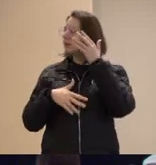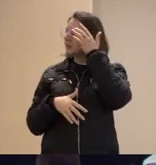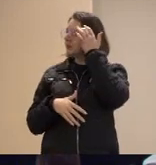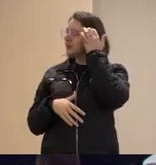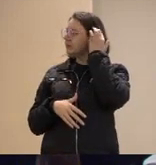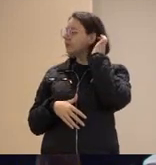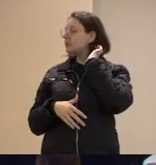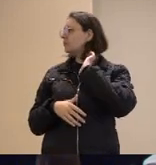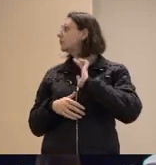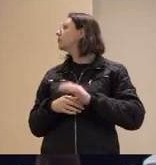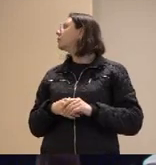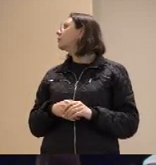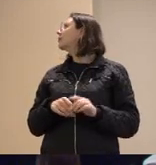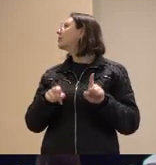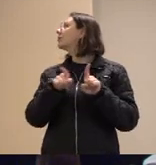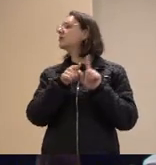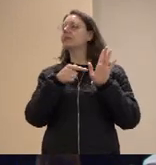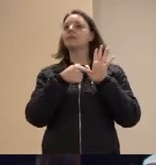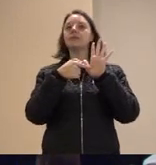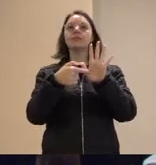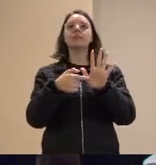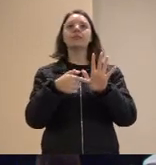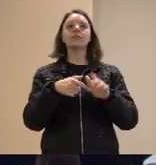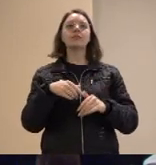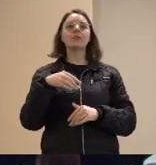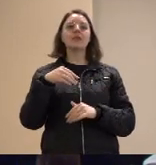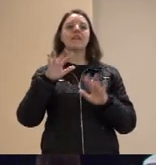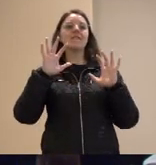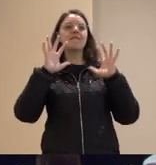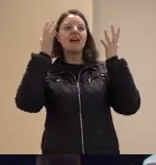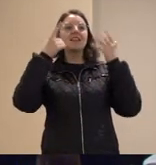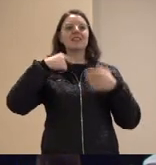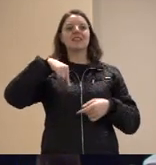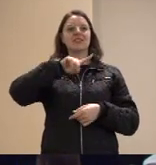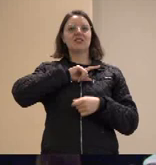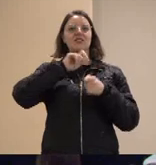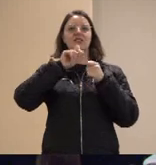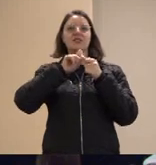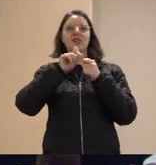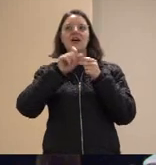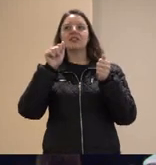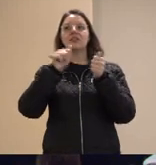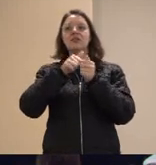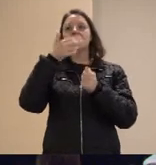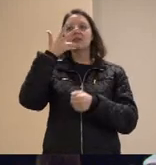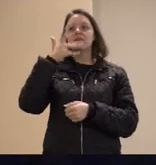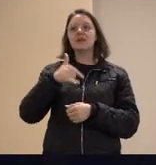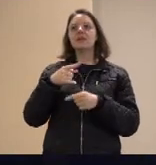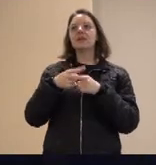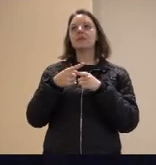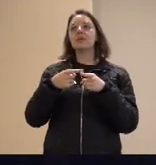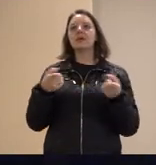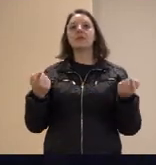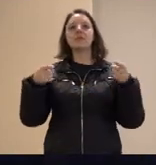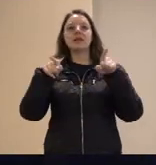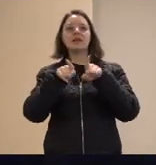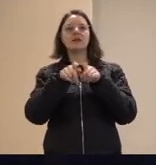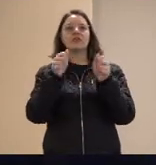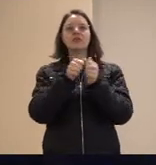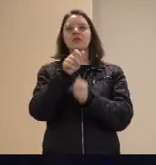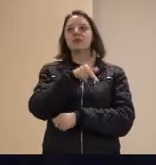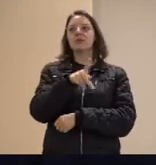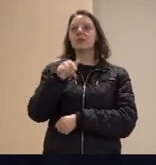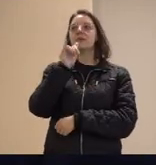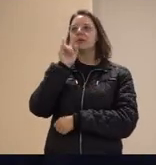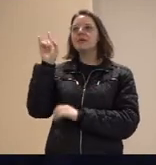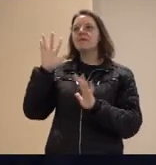Eu trouxe um pouquinho também de algumas festas que a gente faz com eles e da parceria que a gente tem com as educadoras. Por